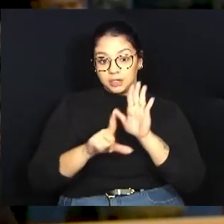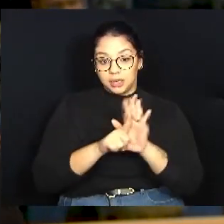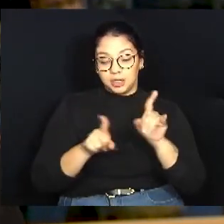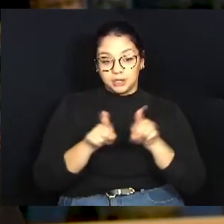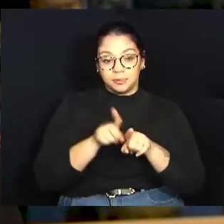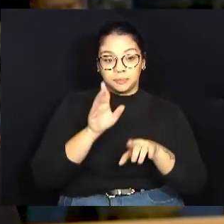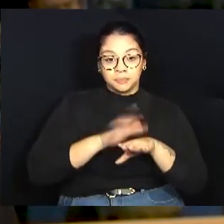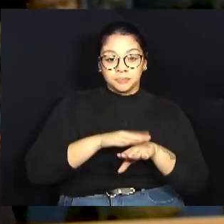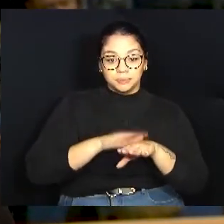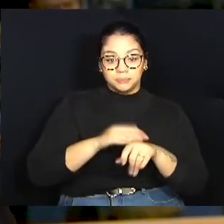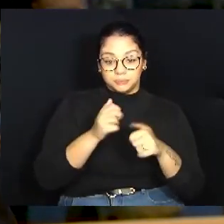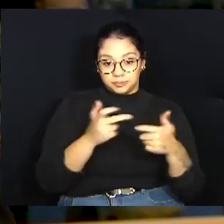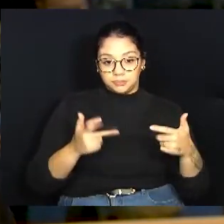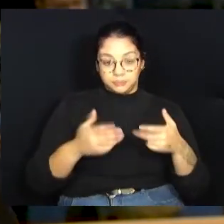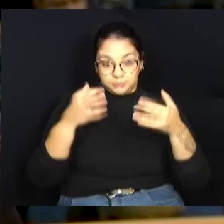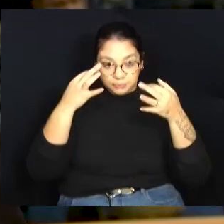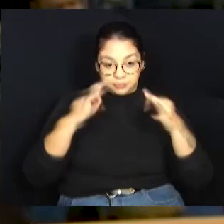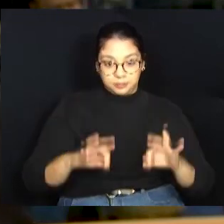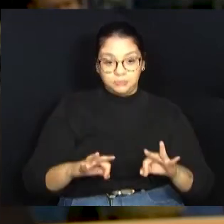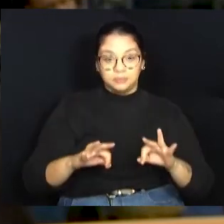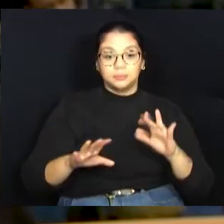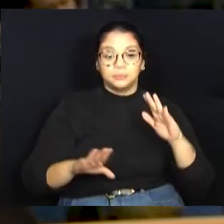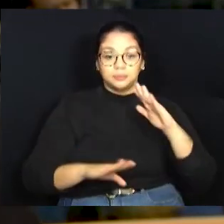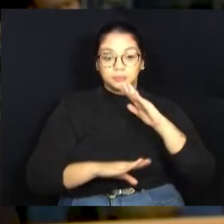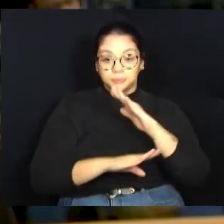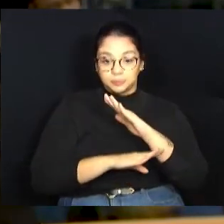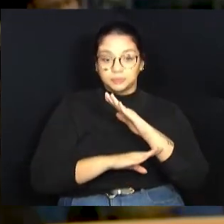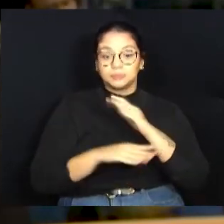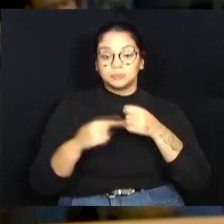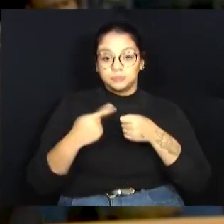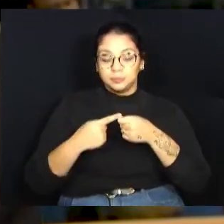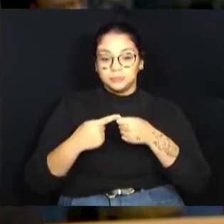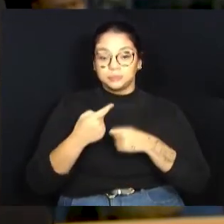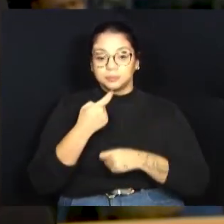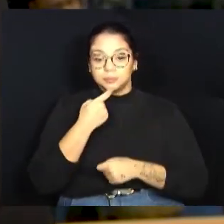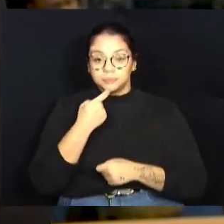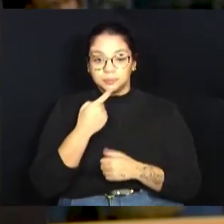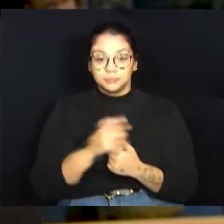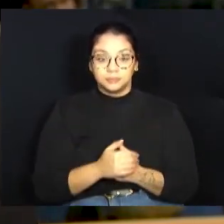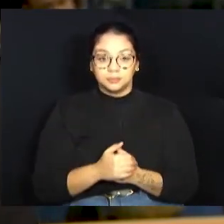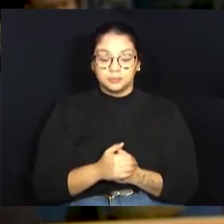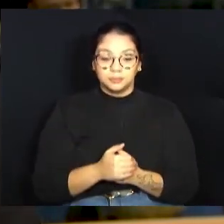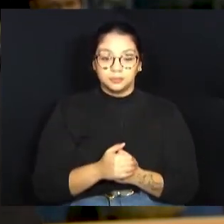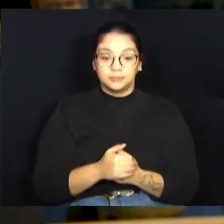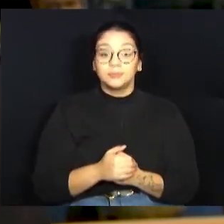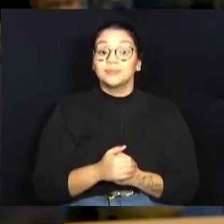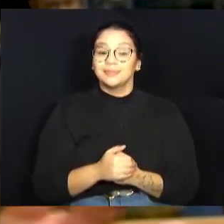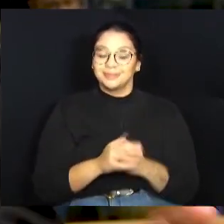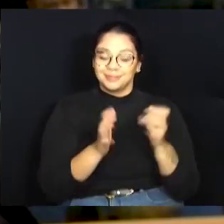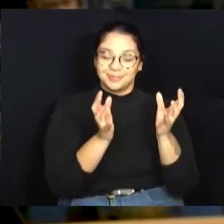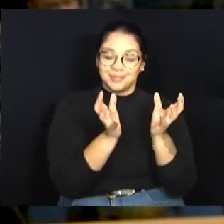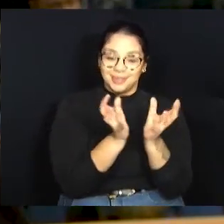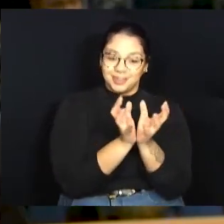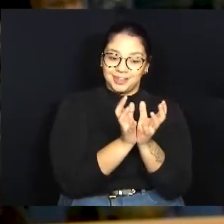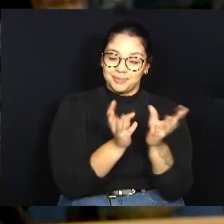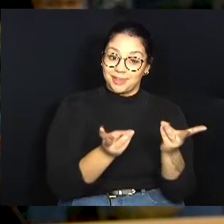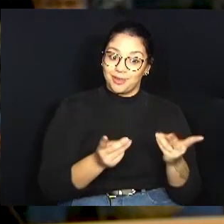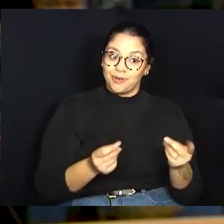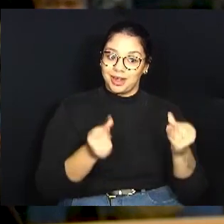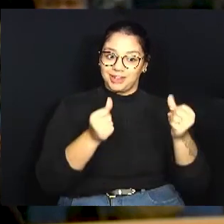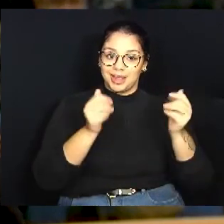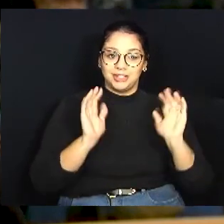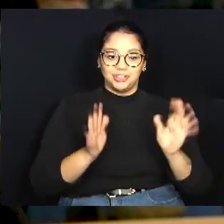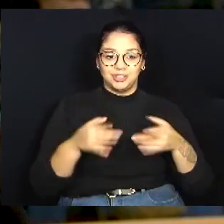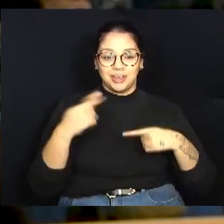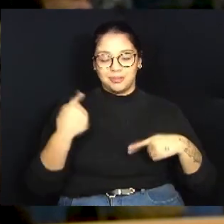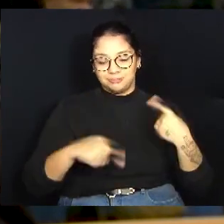respeitar as leis e fazer com que essa lei também seja cumprida pela Câmara Municipal de Campinas a equipe técnica que é